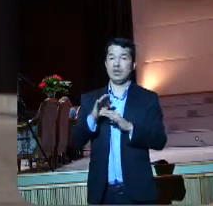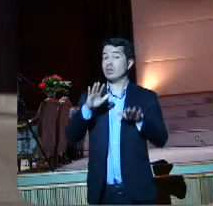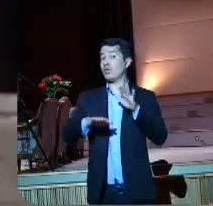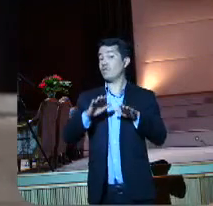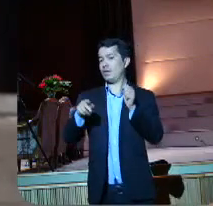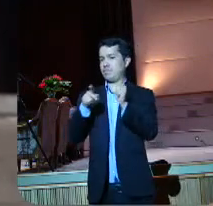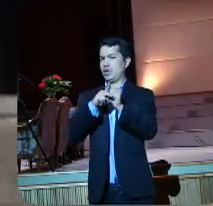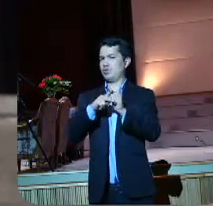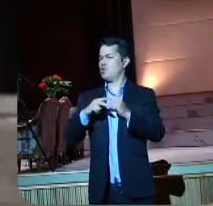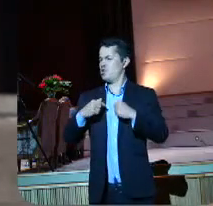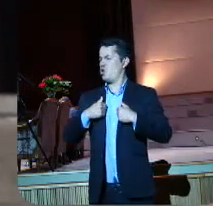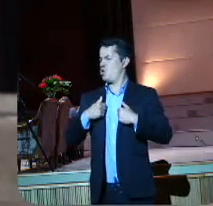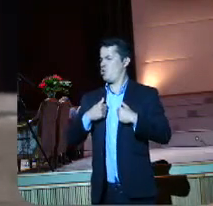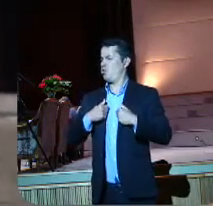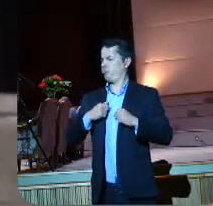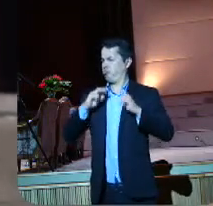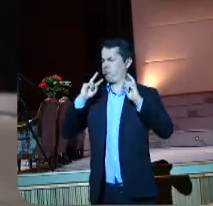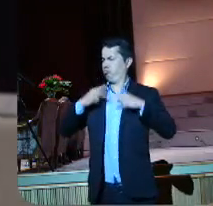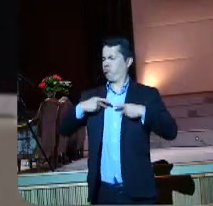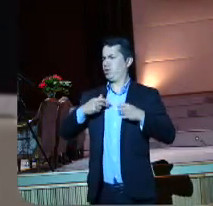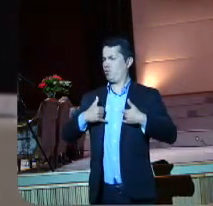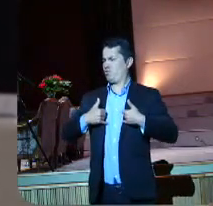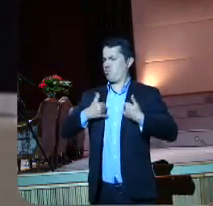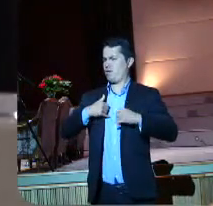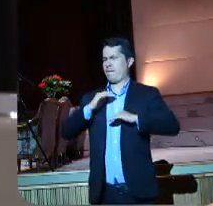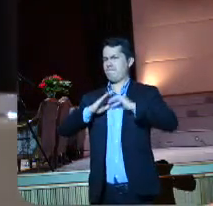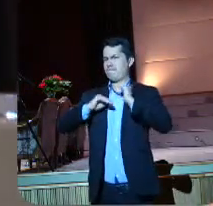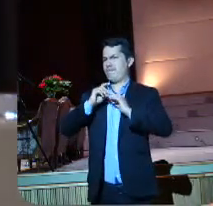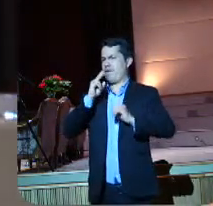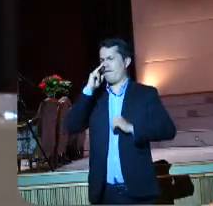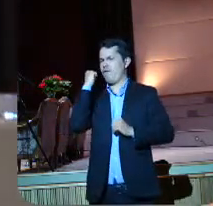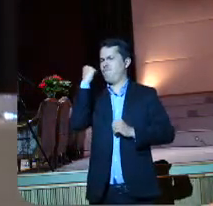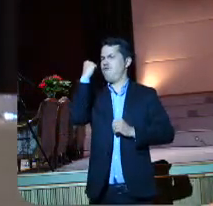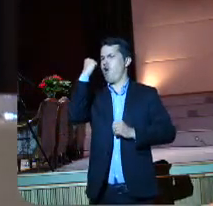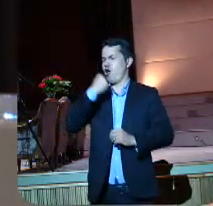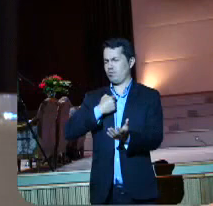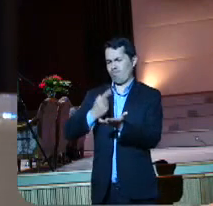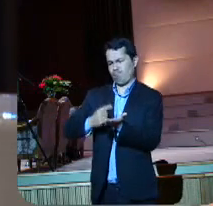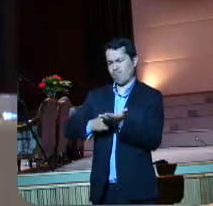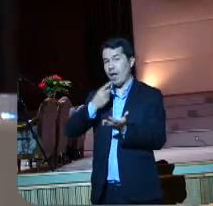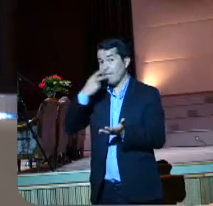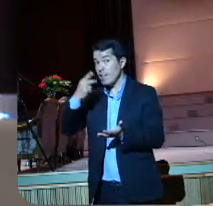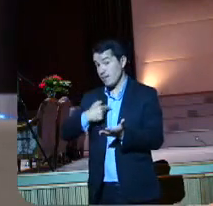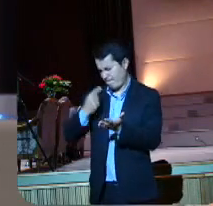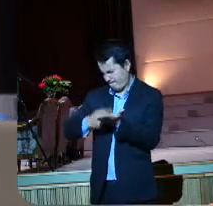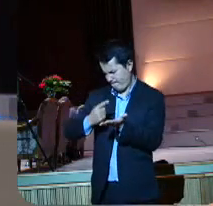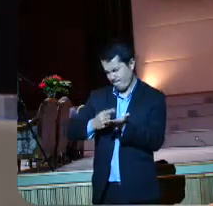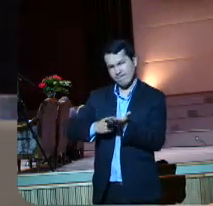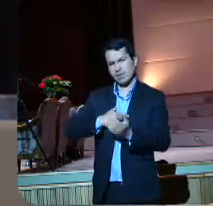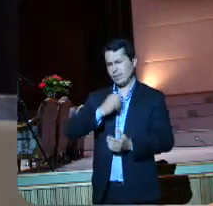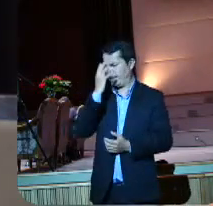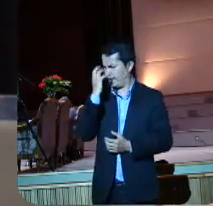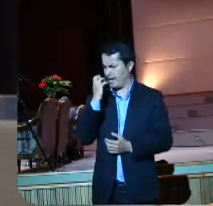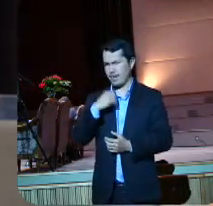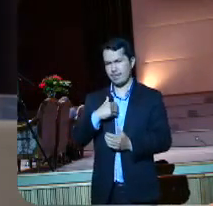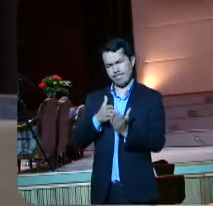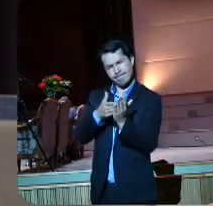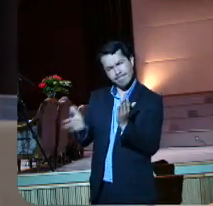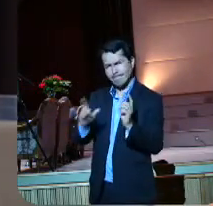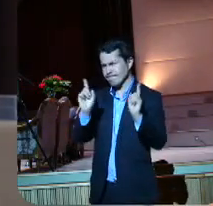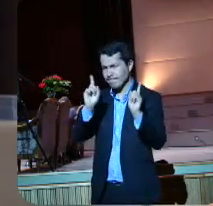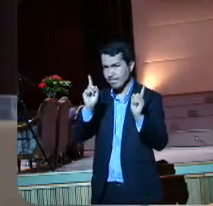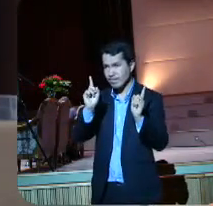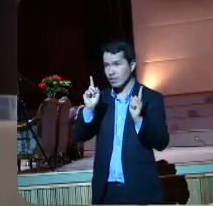ele era capaz de manter o seu compromisso com as suas próprias forças. Ele decidiu